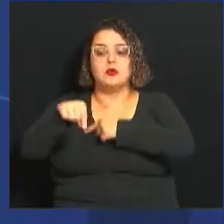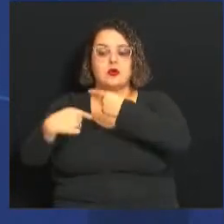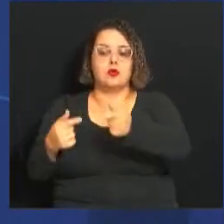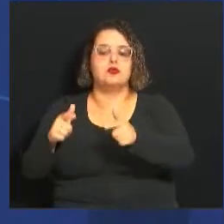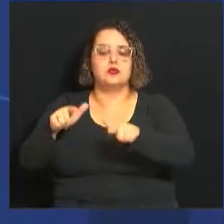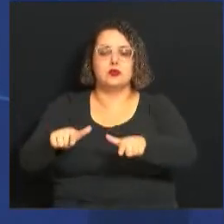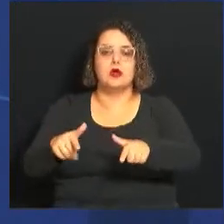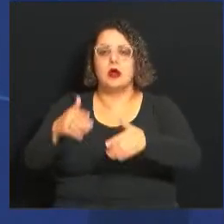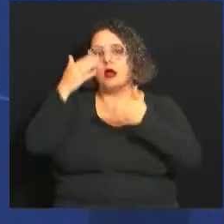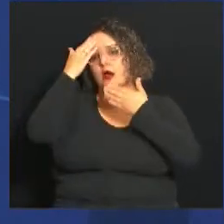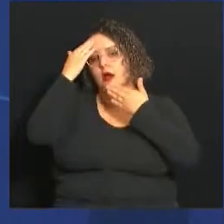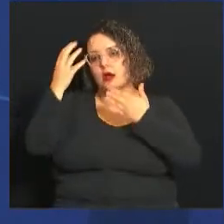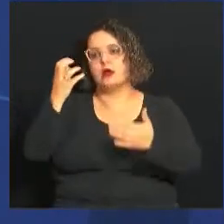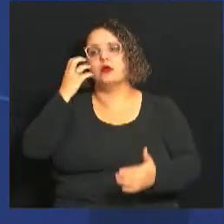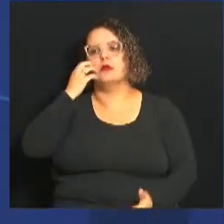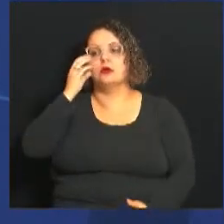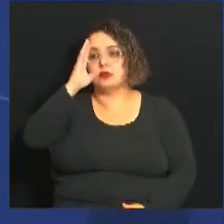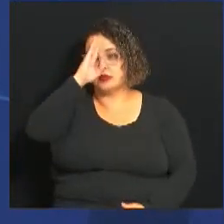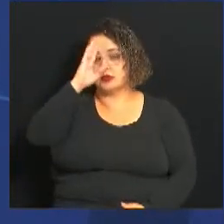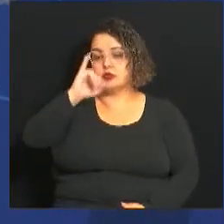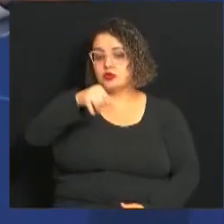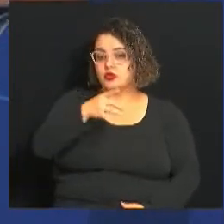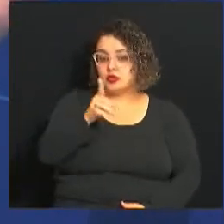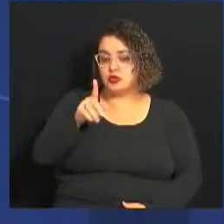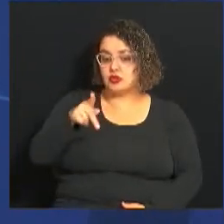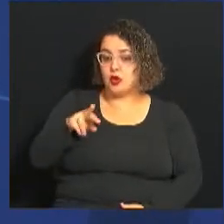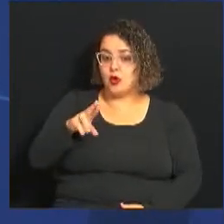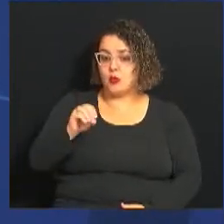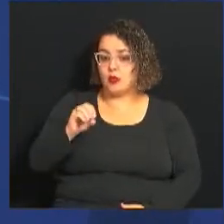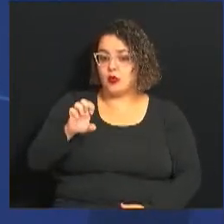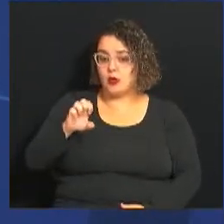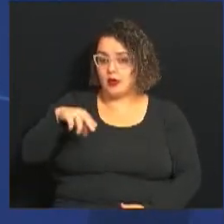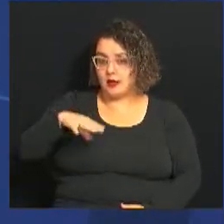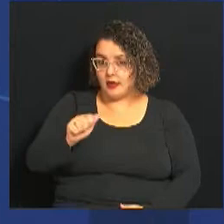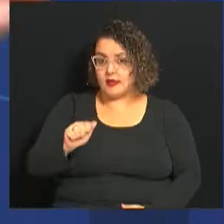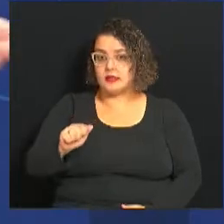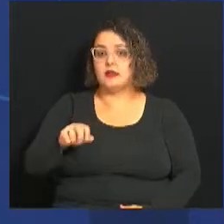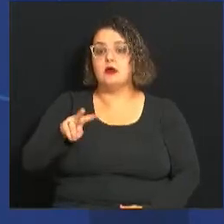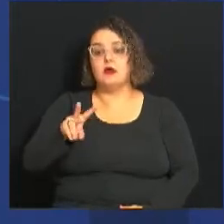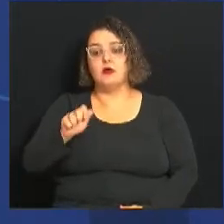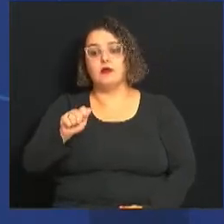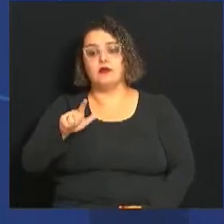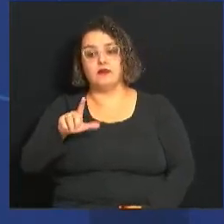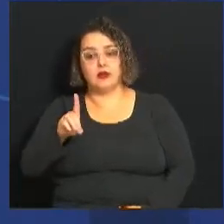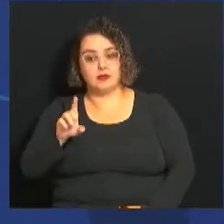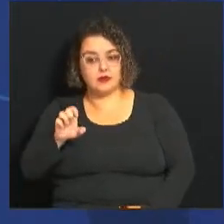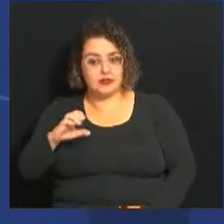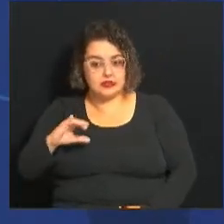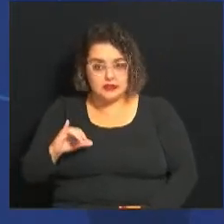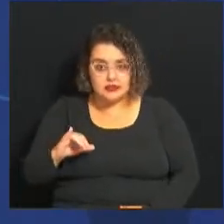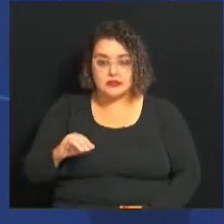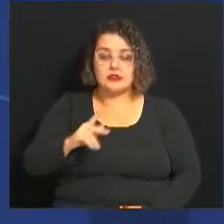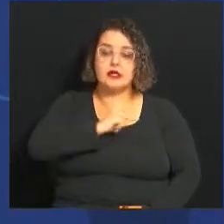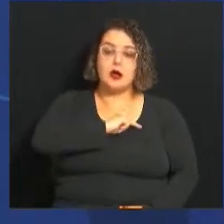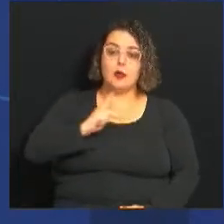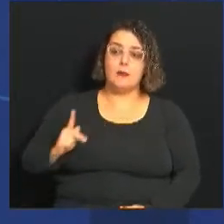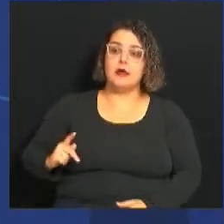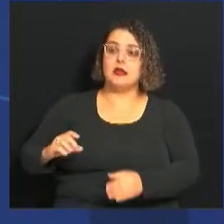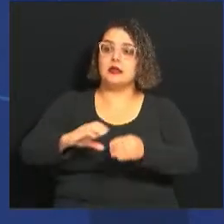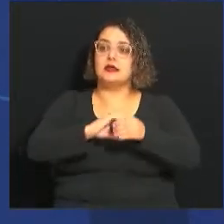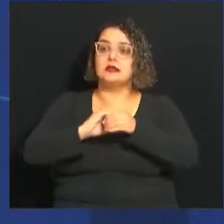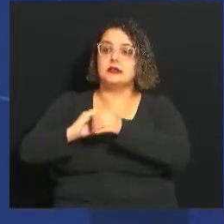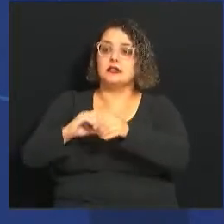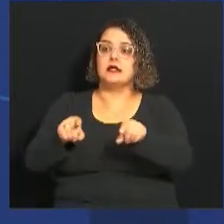André Aranha, diretamente do Jardim Proença, também ao Valdecir Aparecido, que é o presidente, né, da rede, e